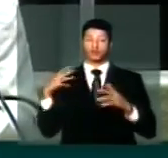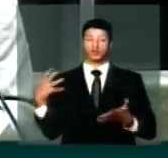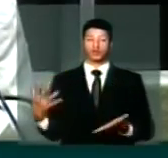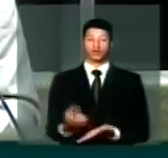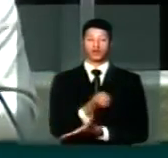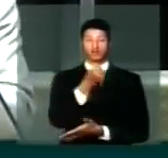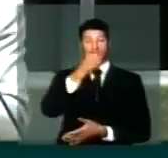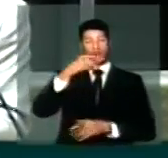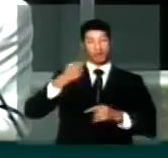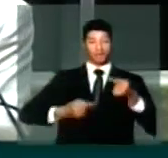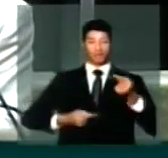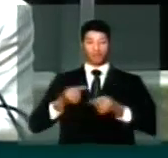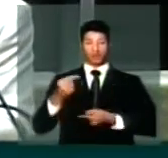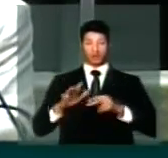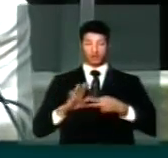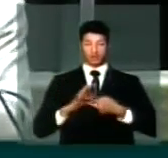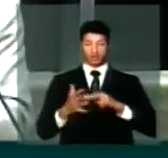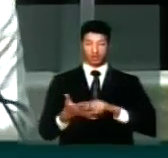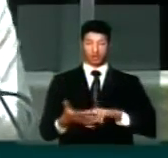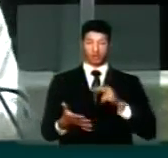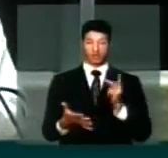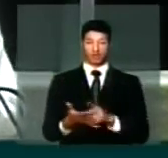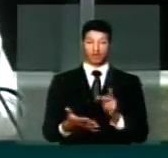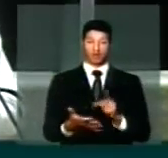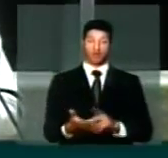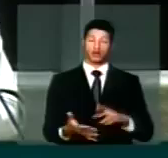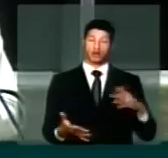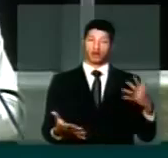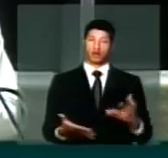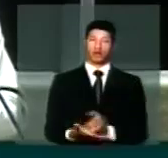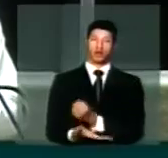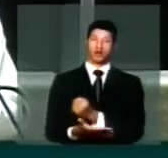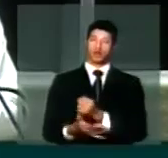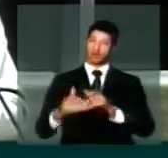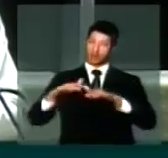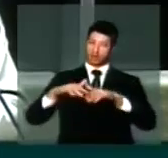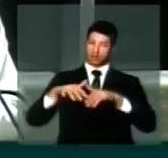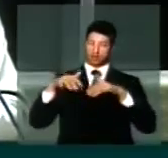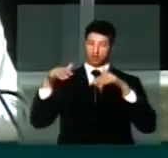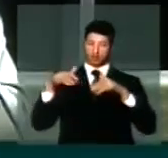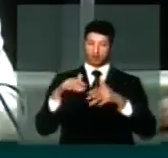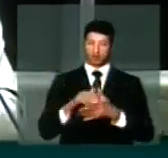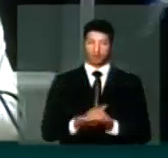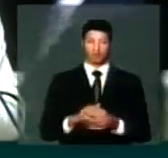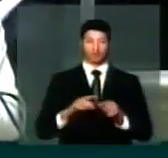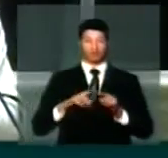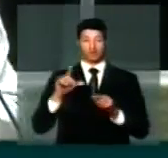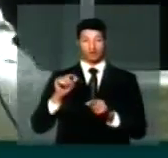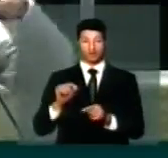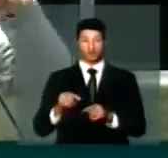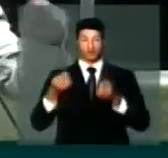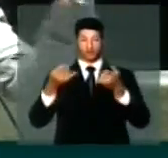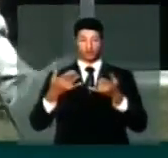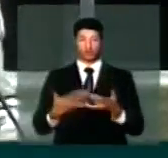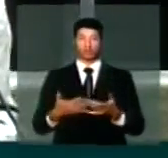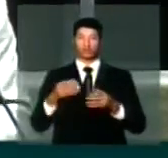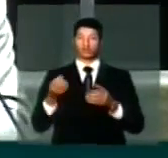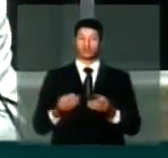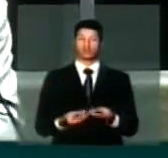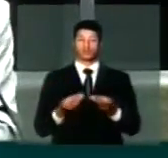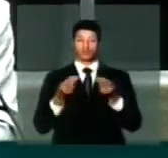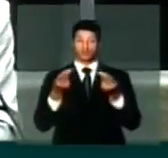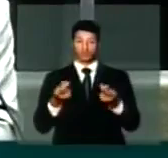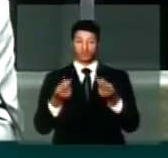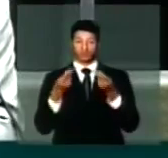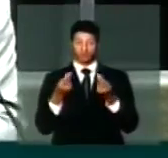a política significa, sim, resgatar o parlamento, mas isso pressupõe qualidade